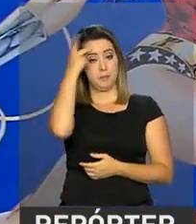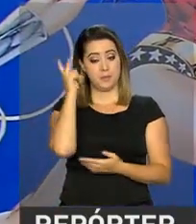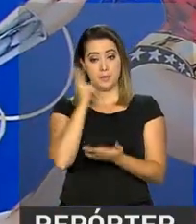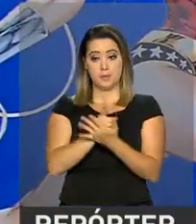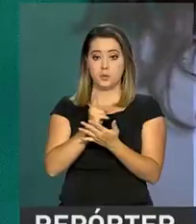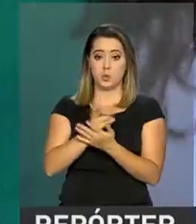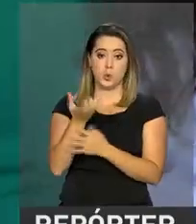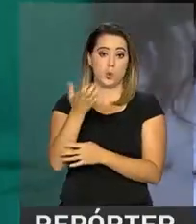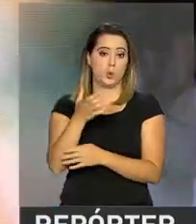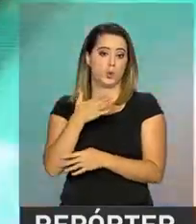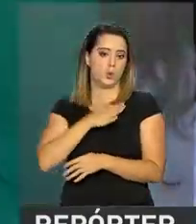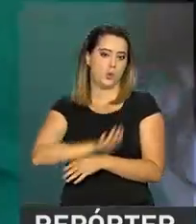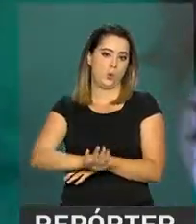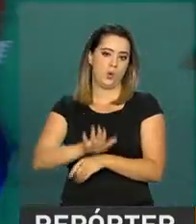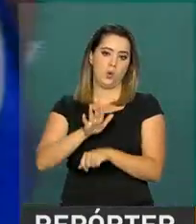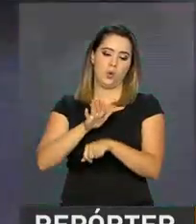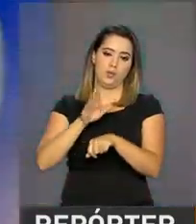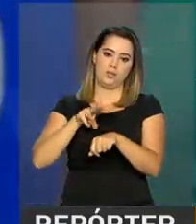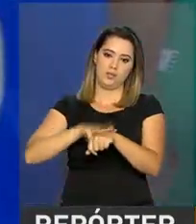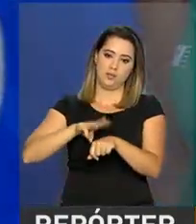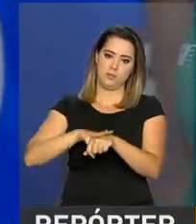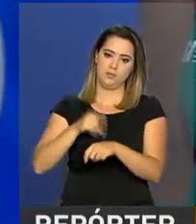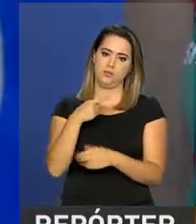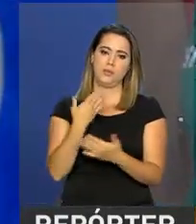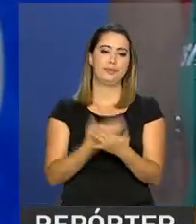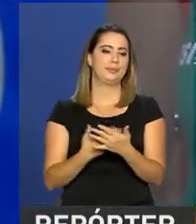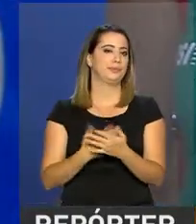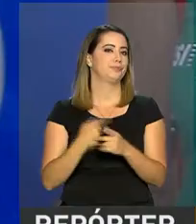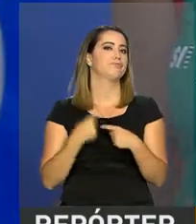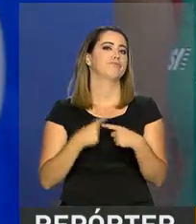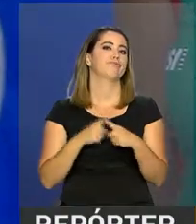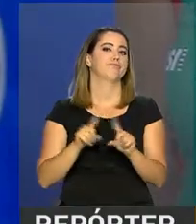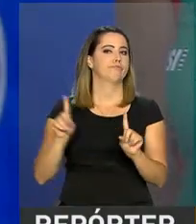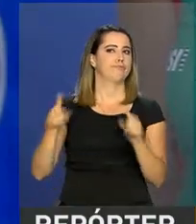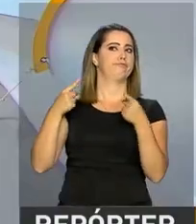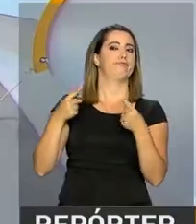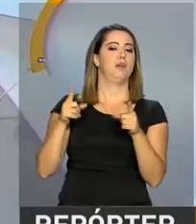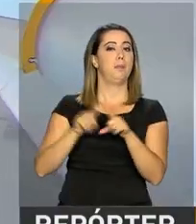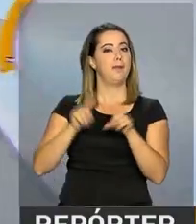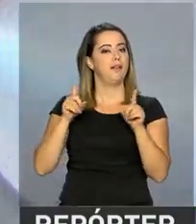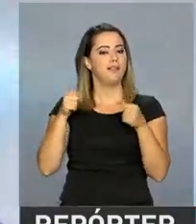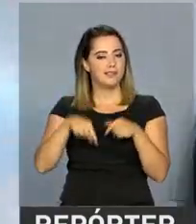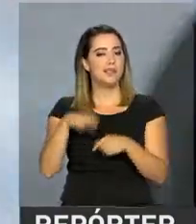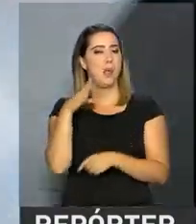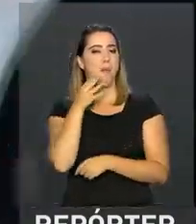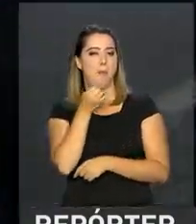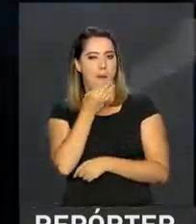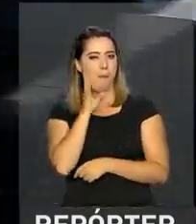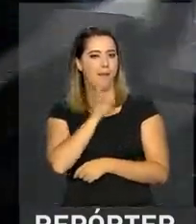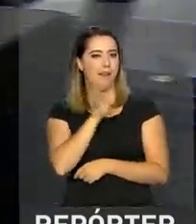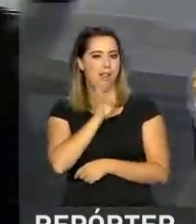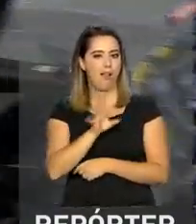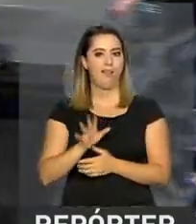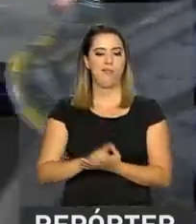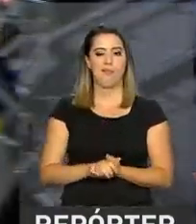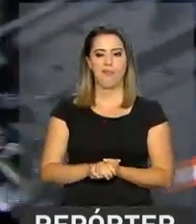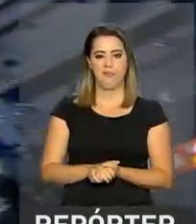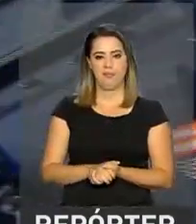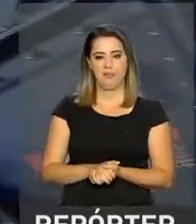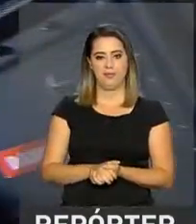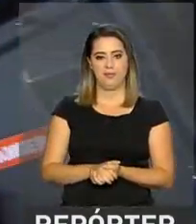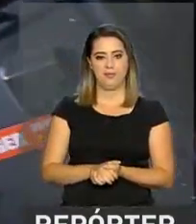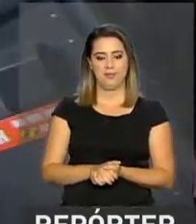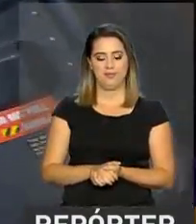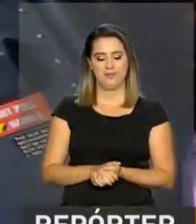da matéria. Eu estudo porque tem que estudar, mas não, mas aqui tá sendo muito legal. Aqui no evento, os visitantes também podem ver